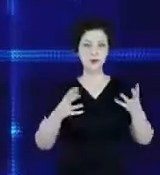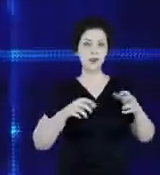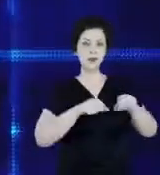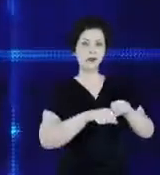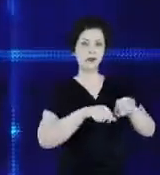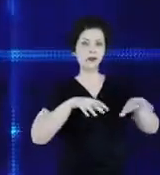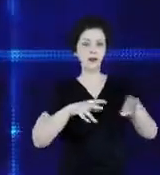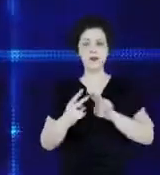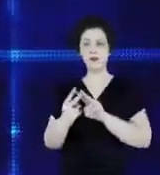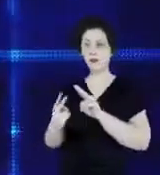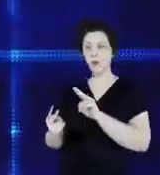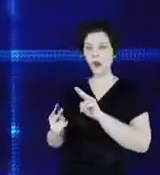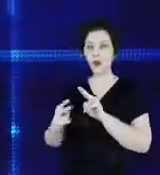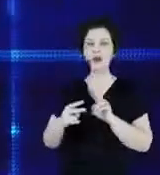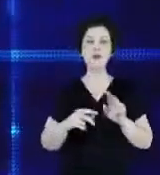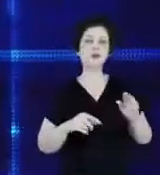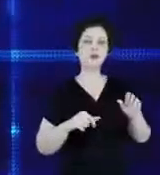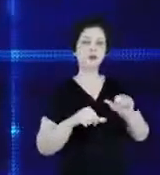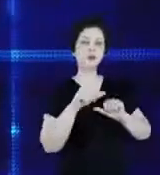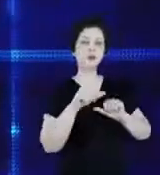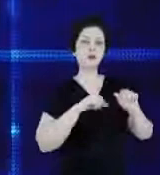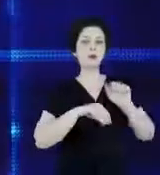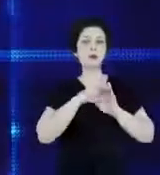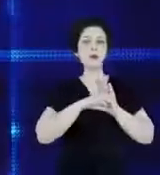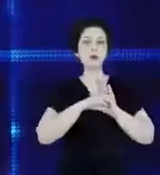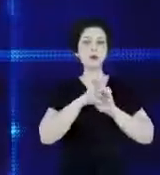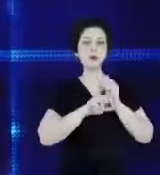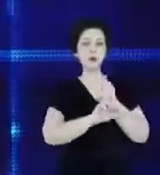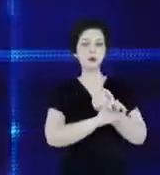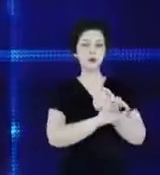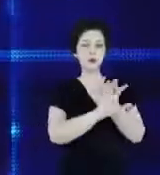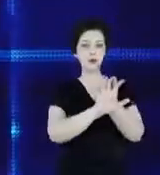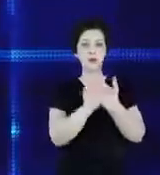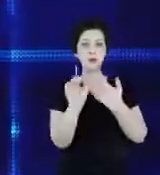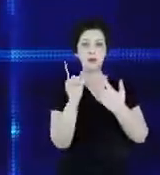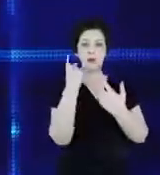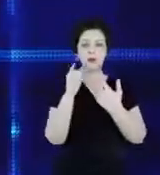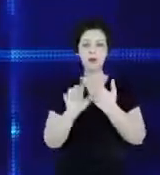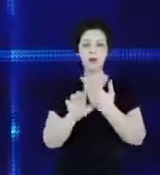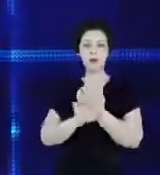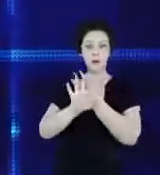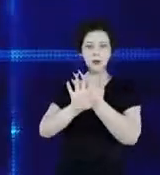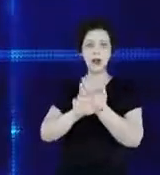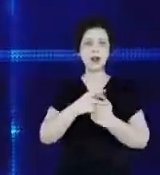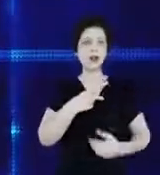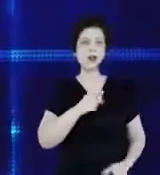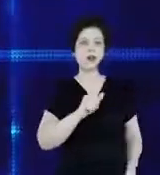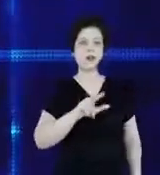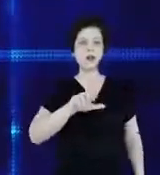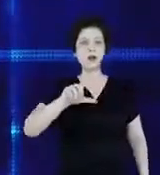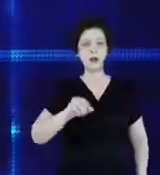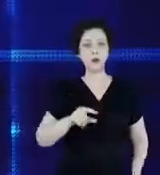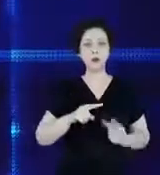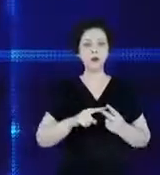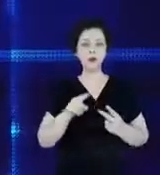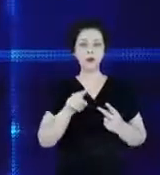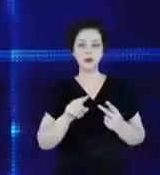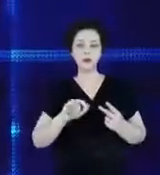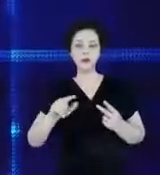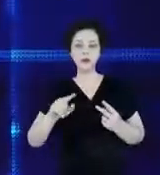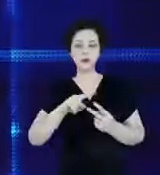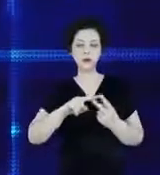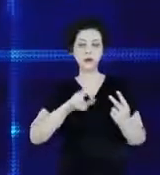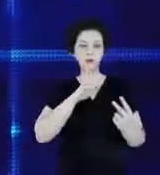Então eu vou colocar aqui o conceito de remote first e vou pedir para o Paulo e para a Zil responderem